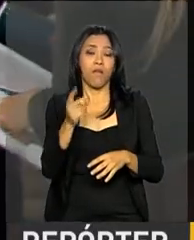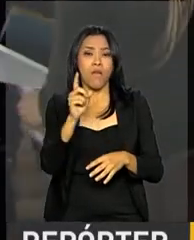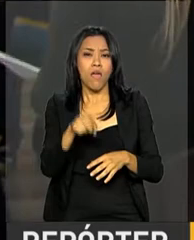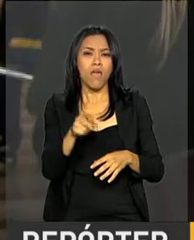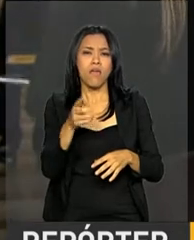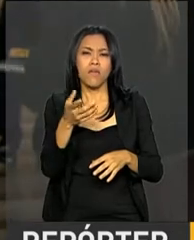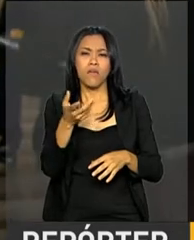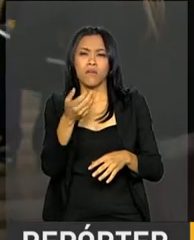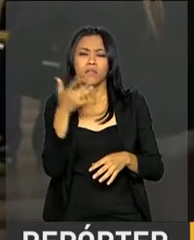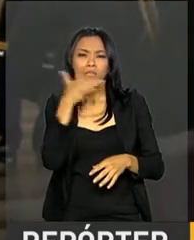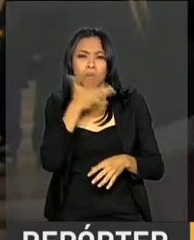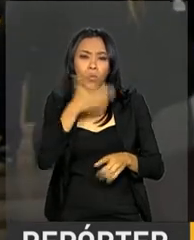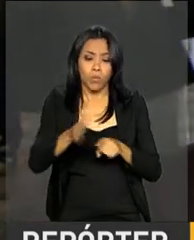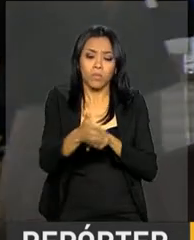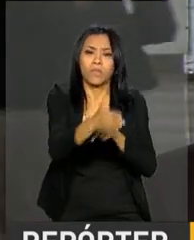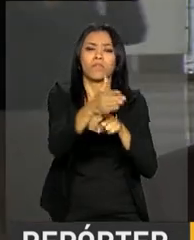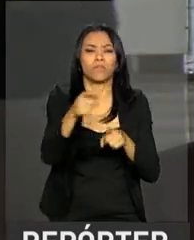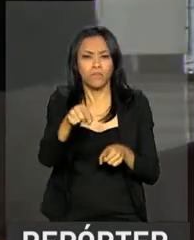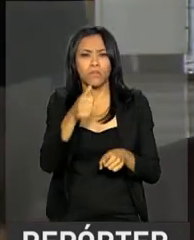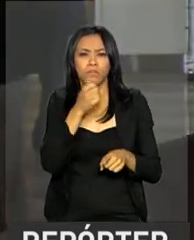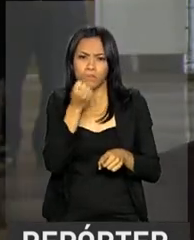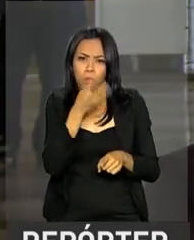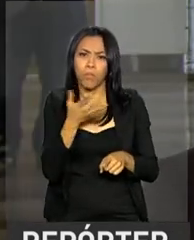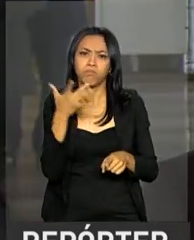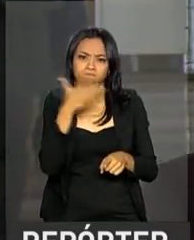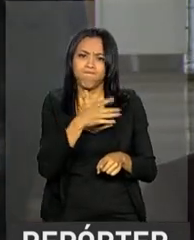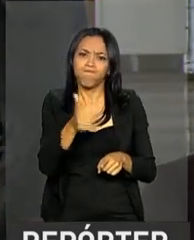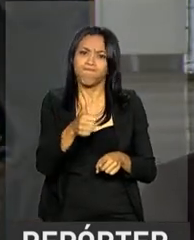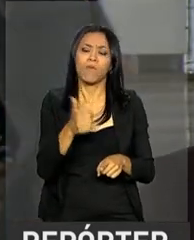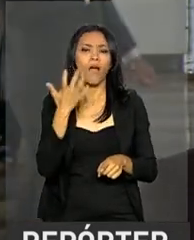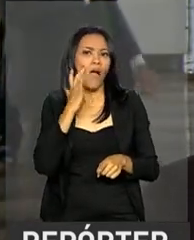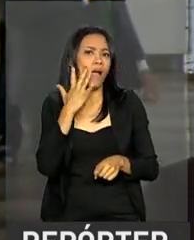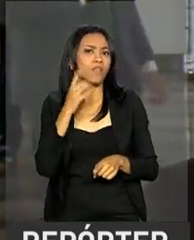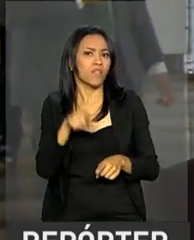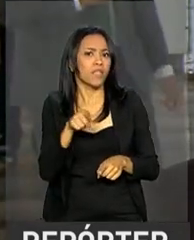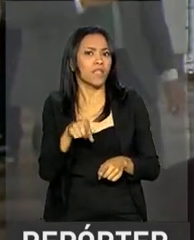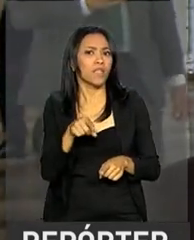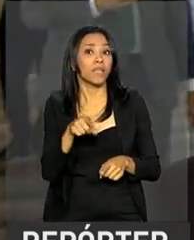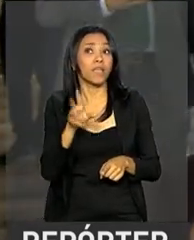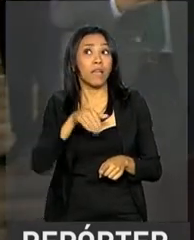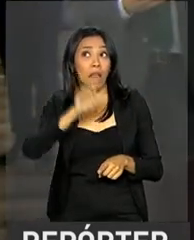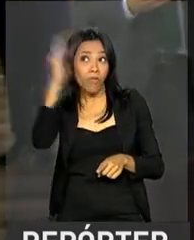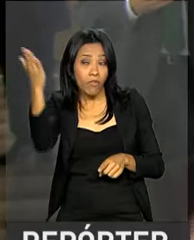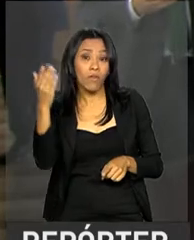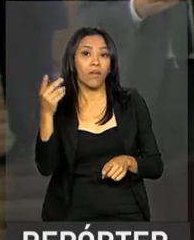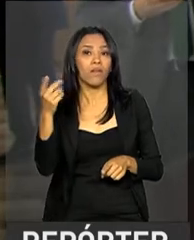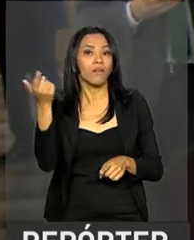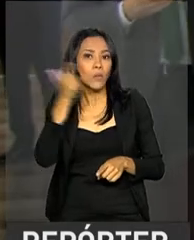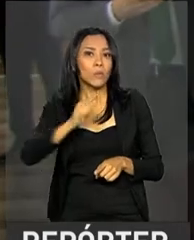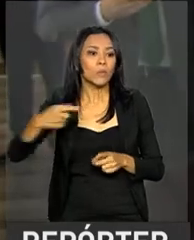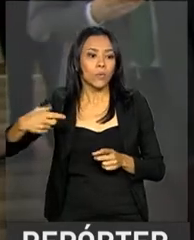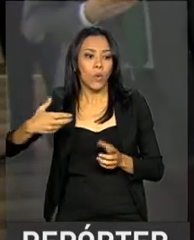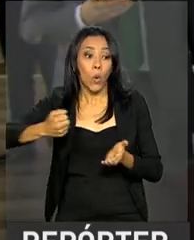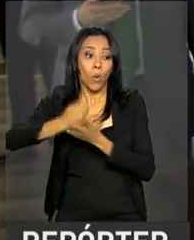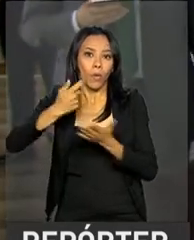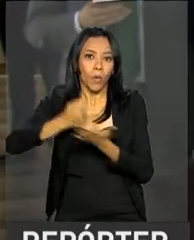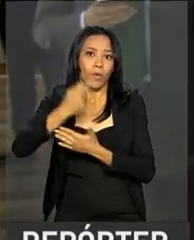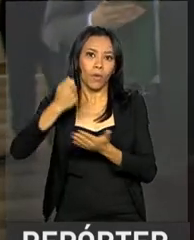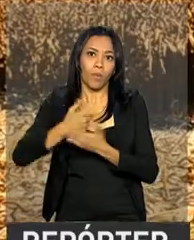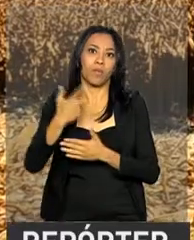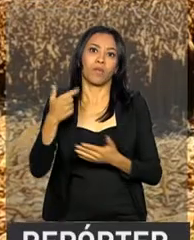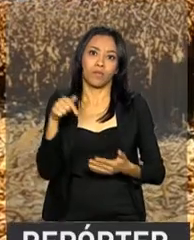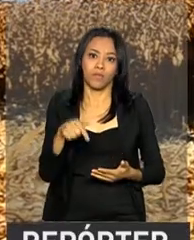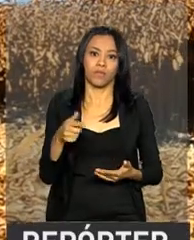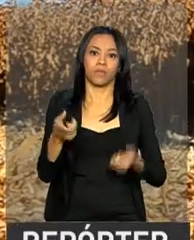espinha com sabor bastante interessante então a gente acha que tem um nicho de mercado no mundo pra esse tipo de dividir de